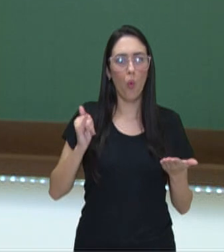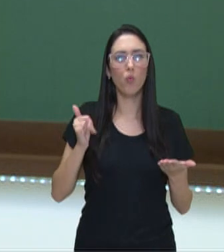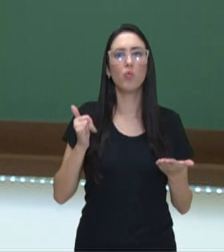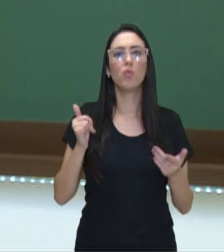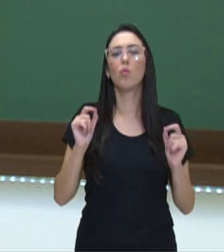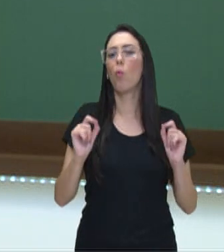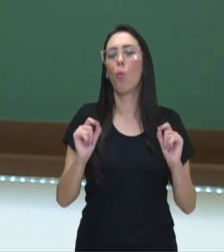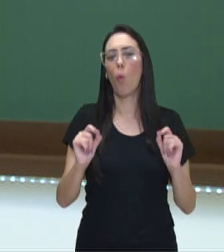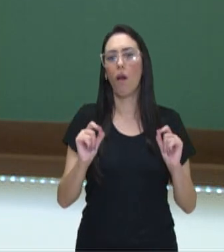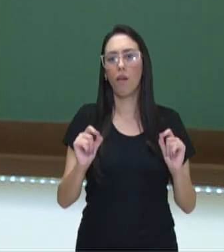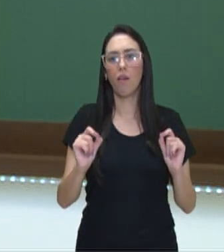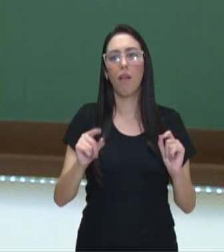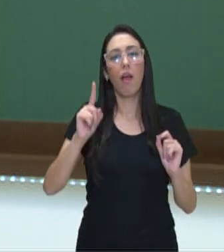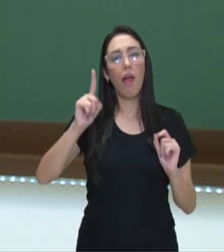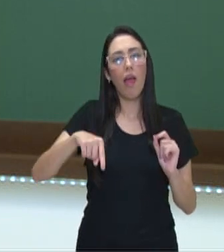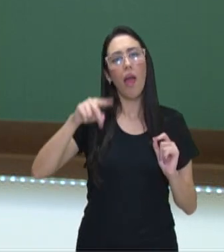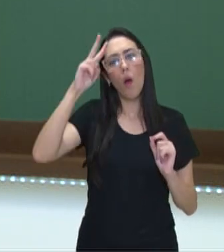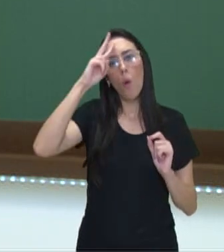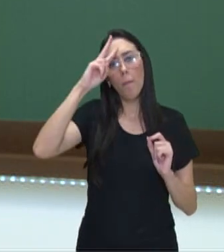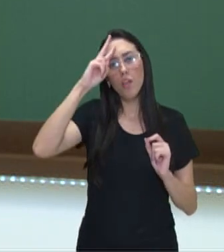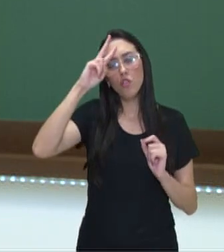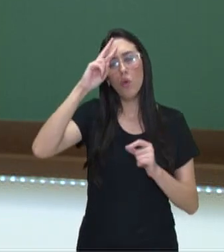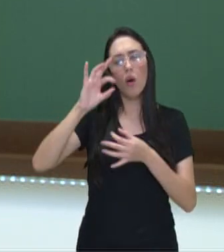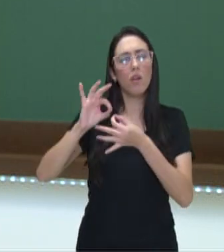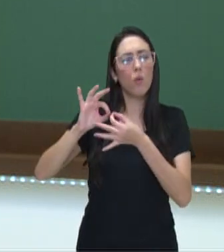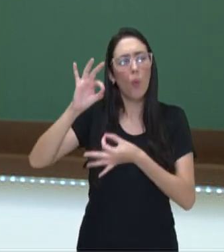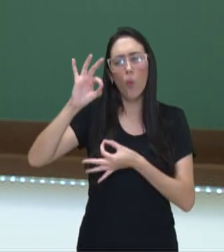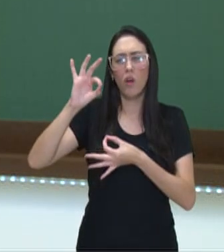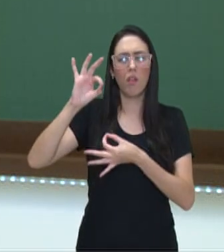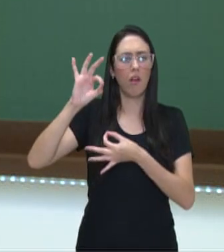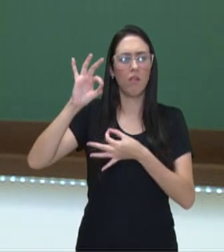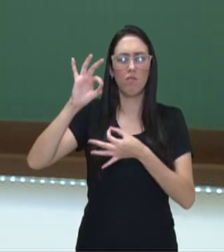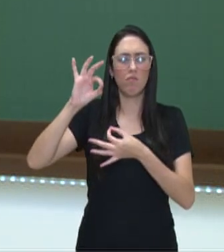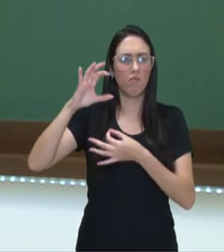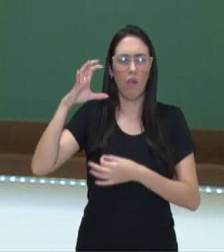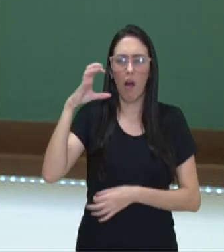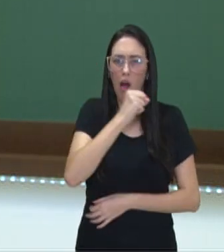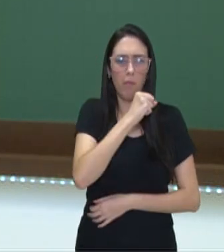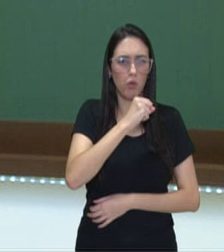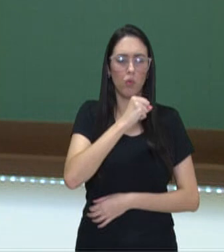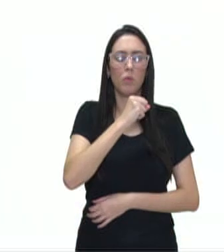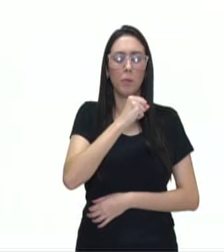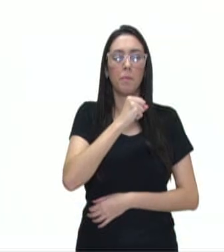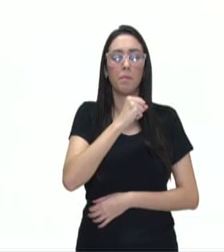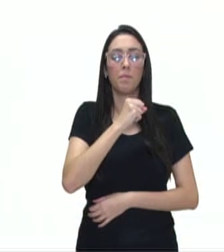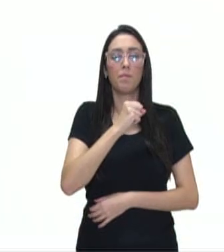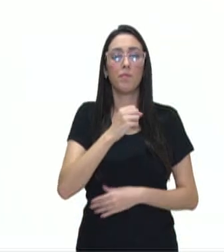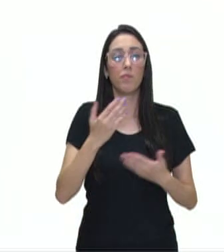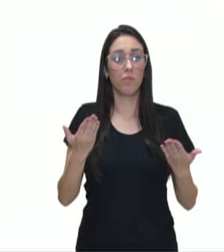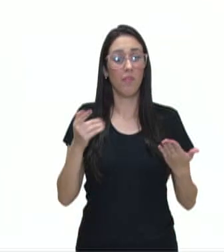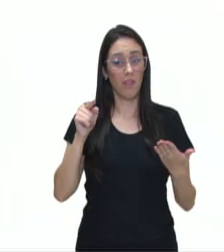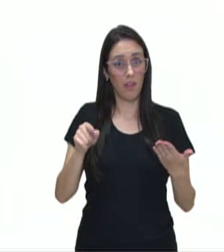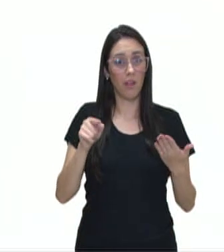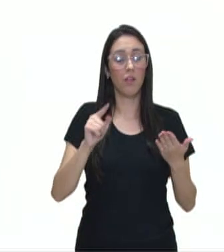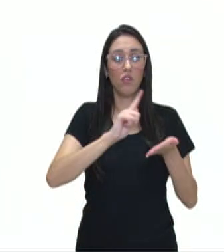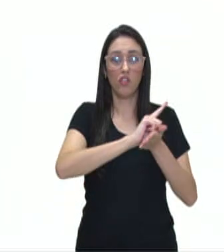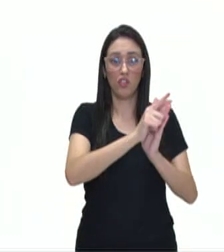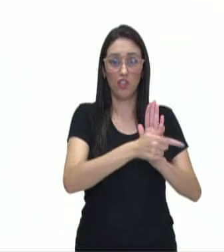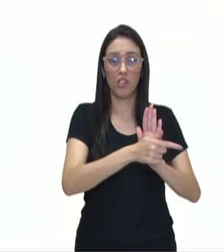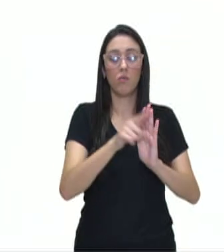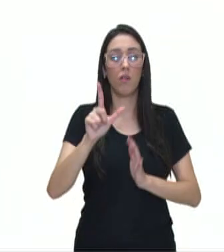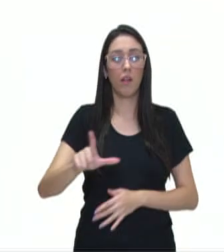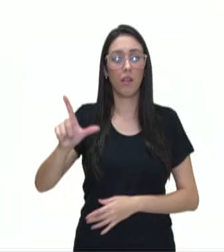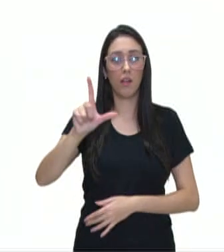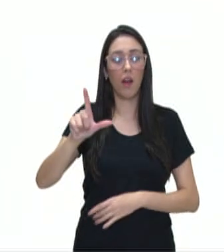geralmente consiste numa narrativa breve e concisa. Também, enquanto gênero literário, nós podemos